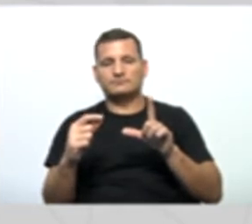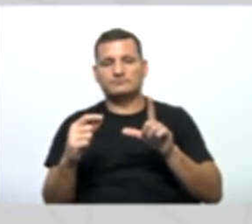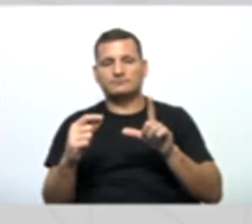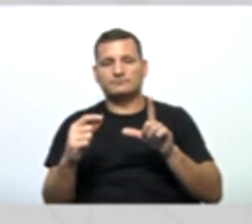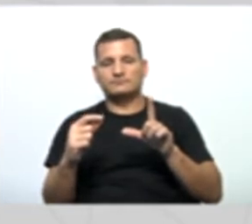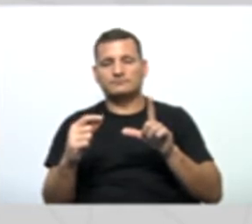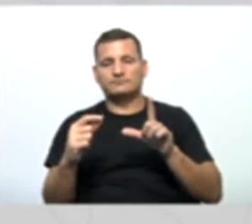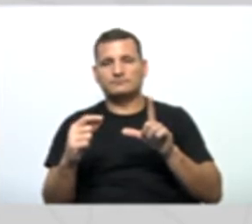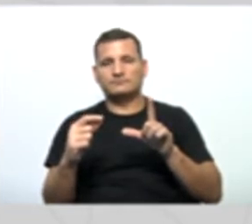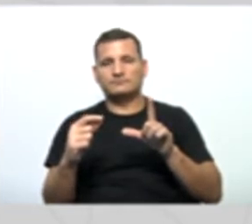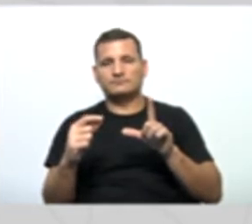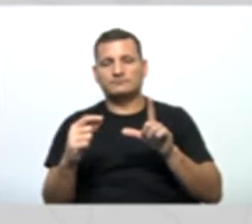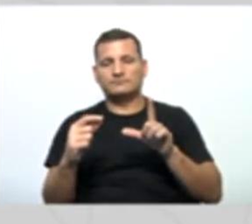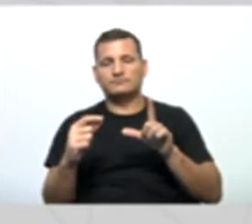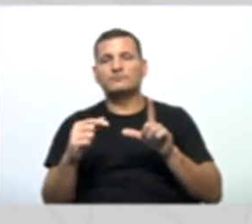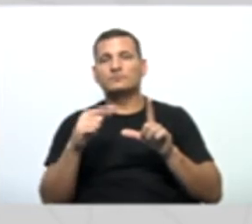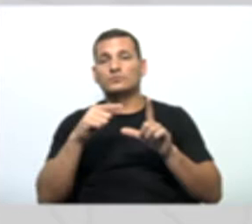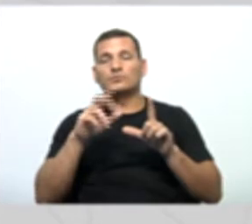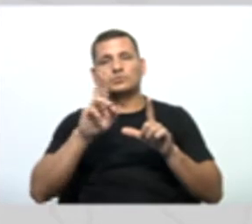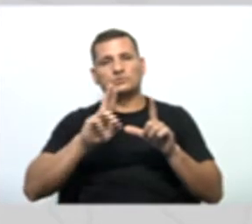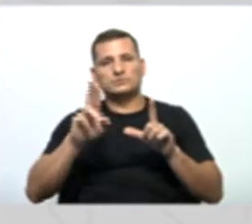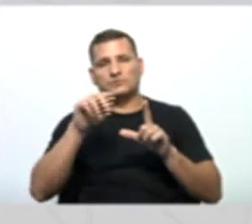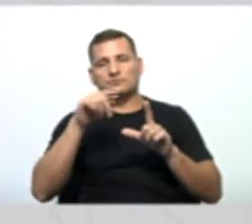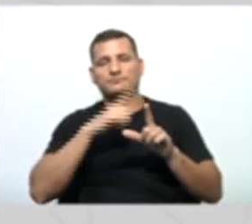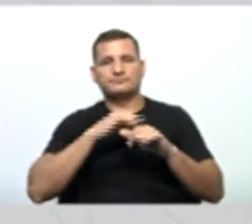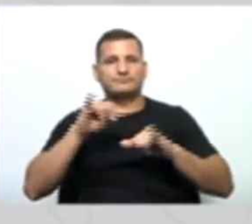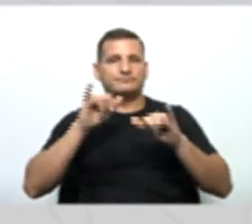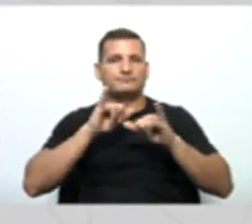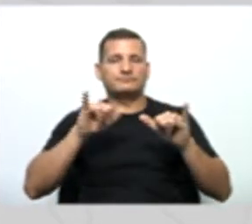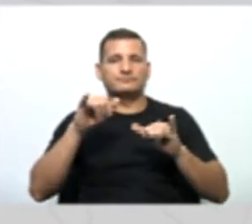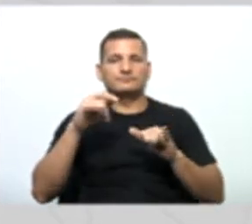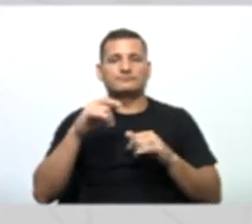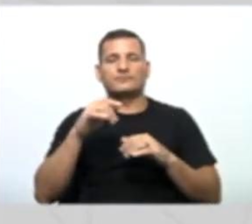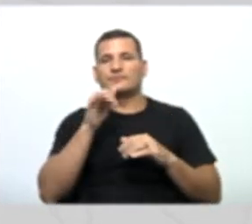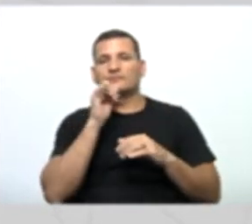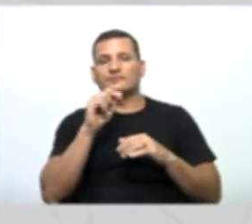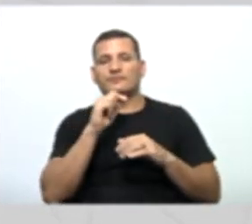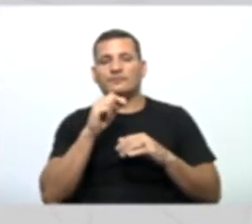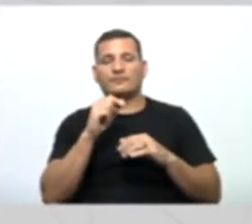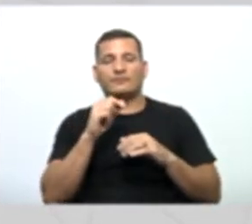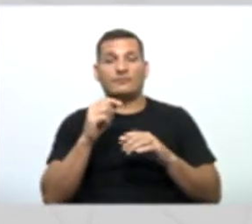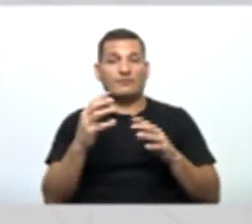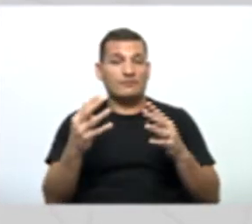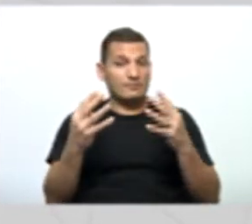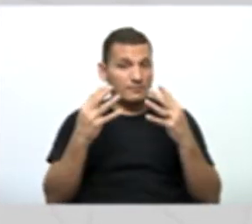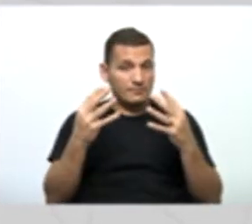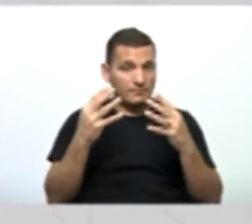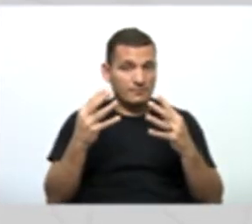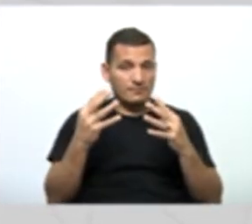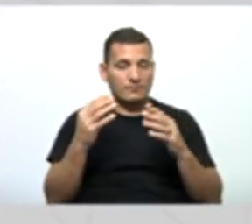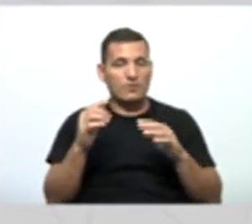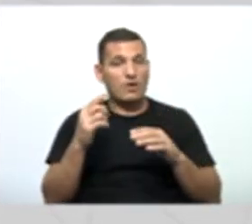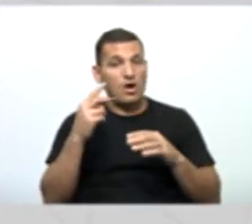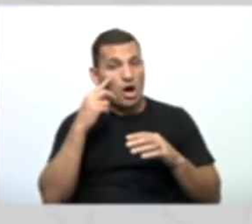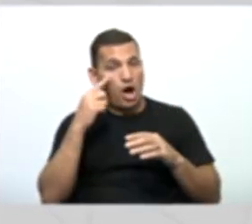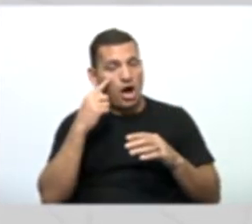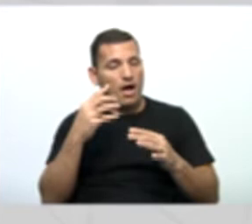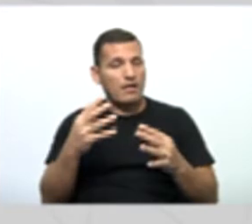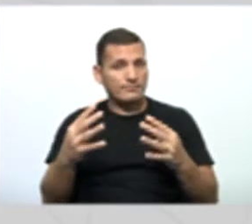É muito comum utilizado em propaganda, né, Silmar? Por exemplo, atenção, né? Preste atenção.